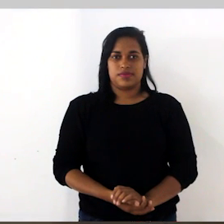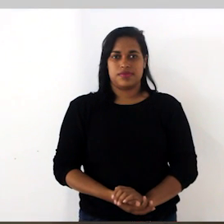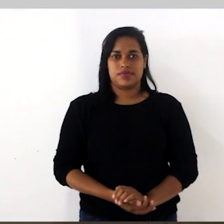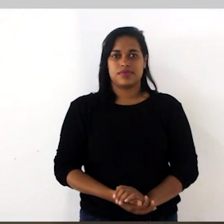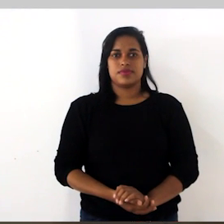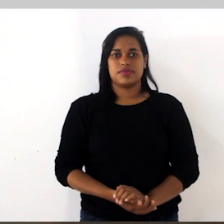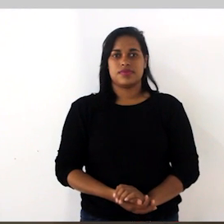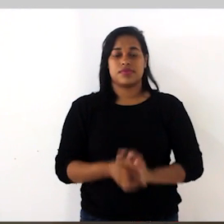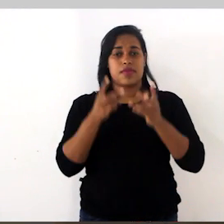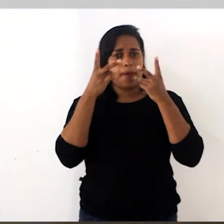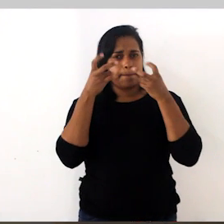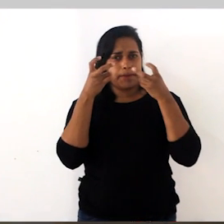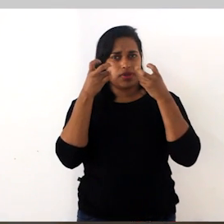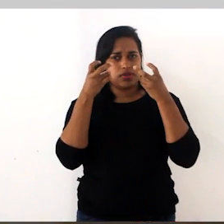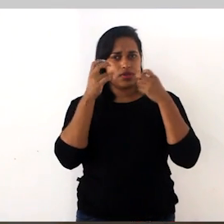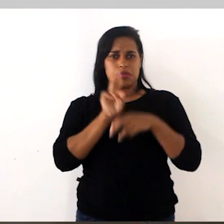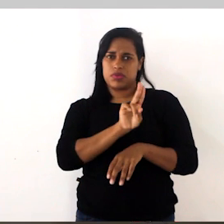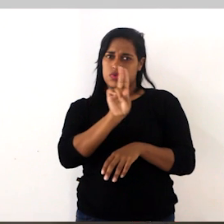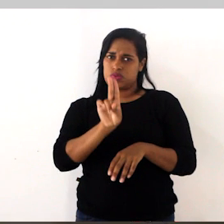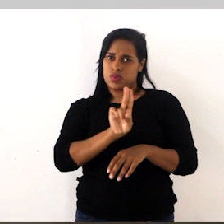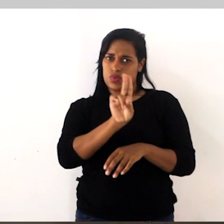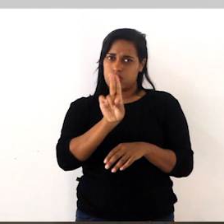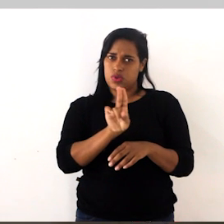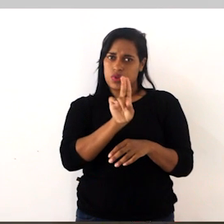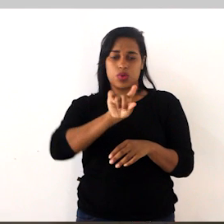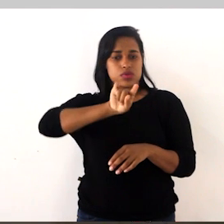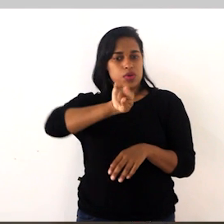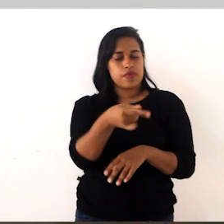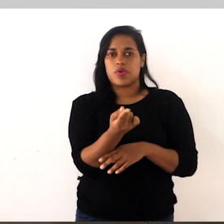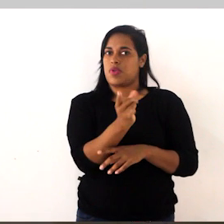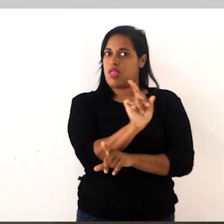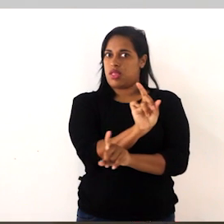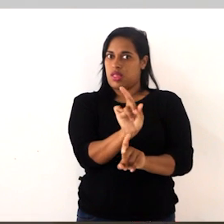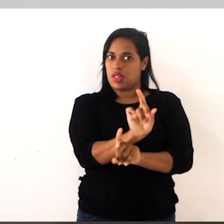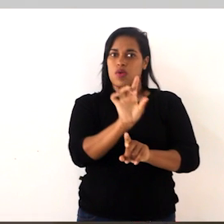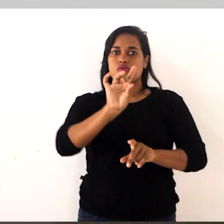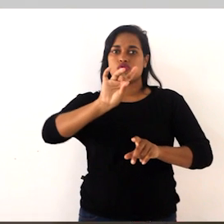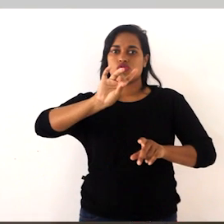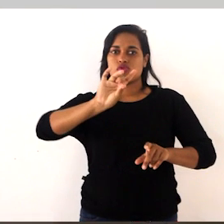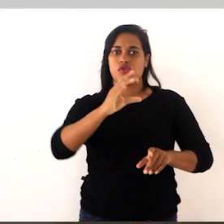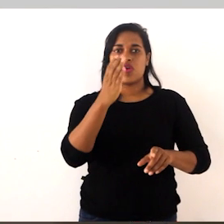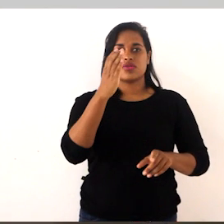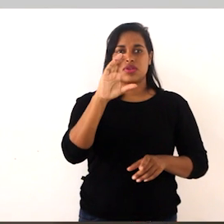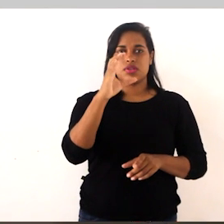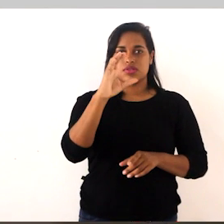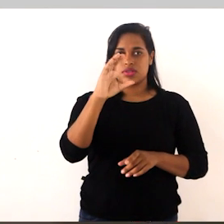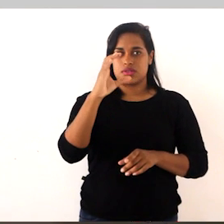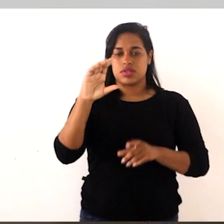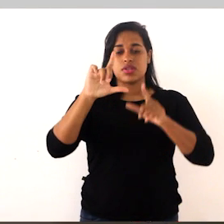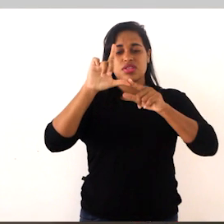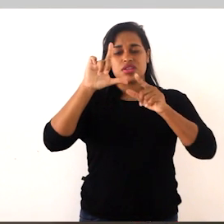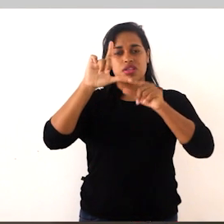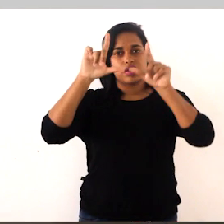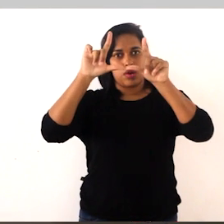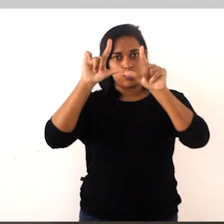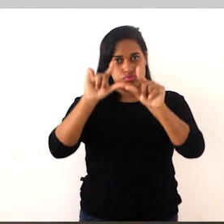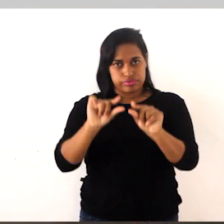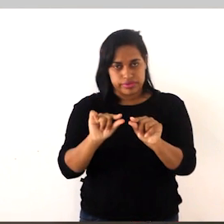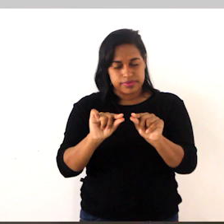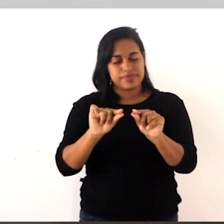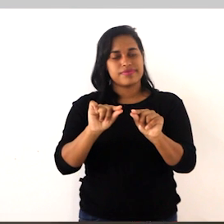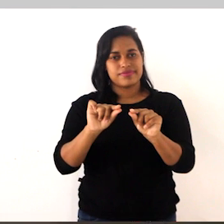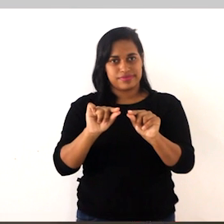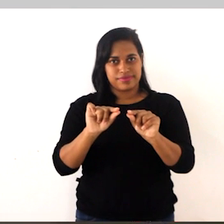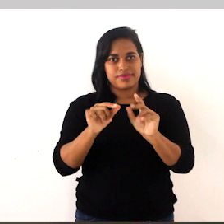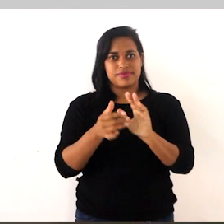Avançado. Observe que eu não estou utilizando vírgula, tudo cedilhas, colocando tudo minúsculo. Ele já